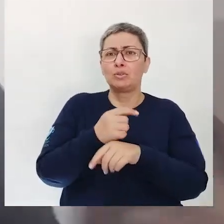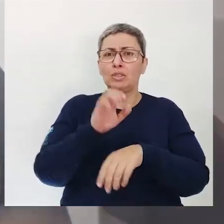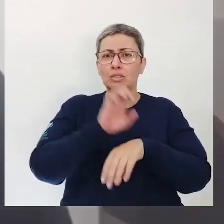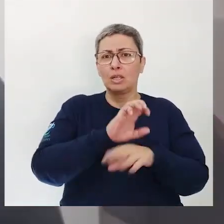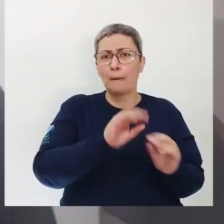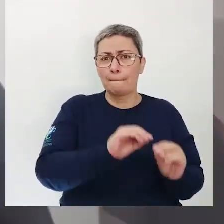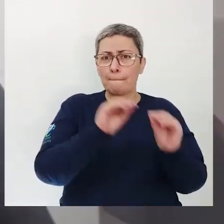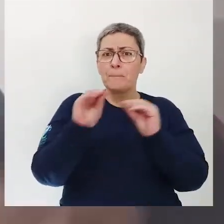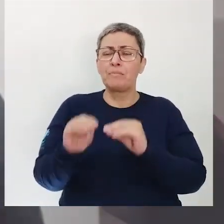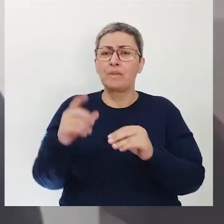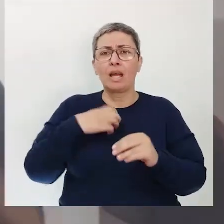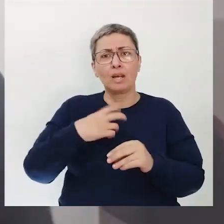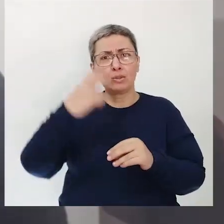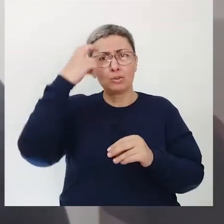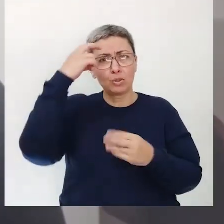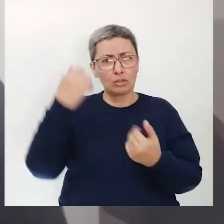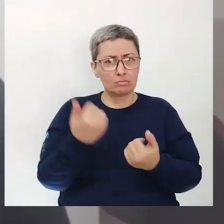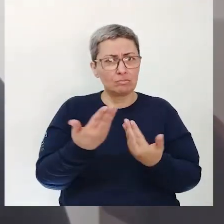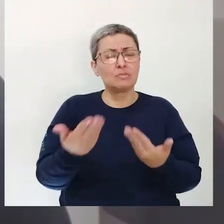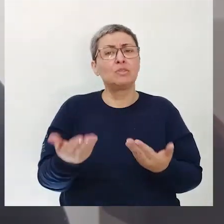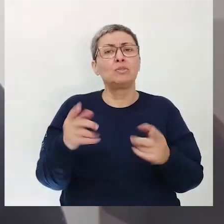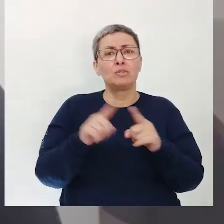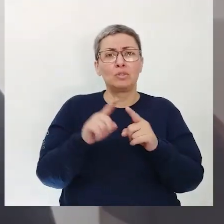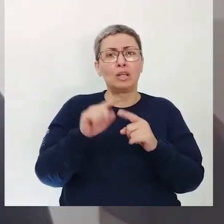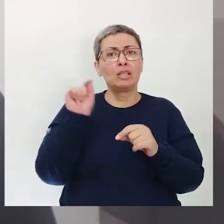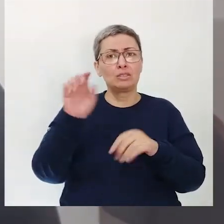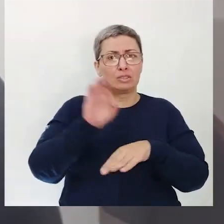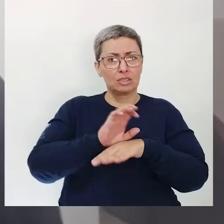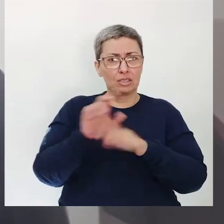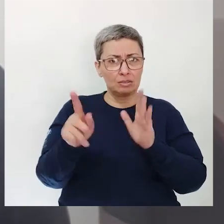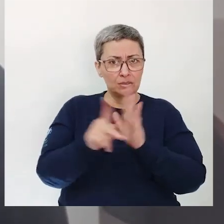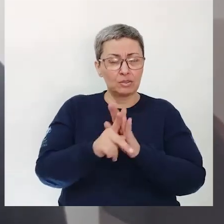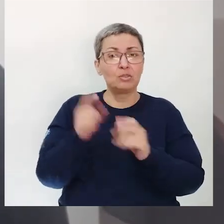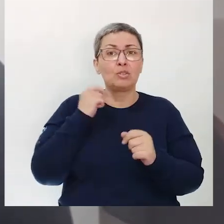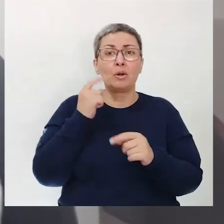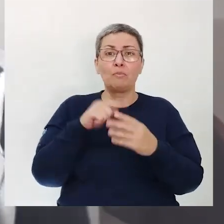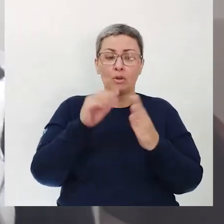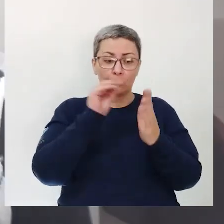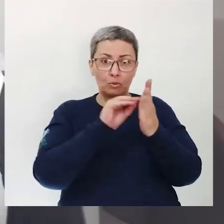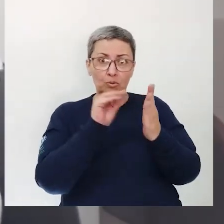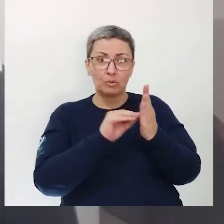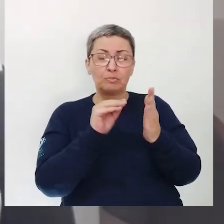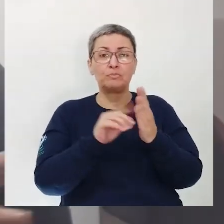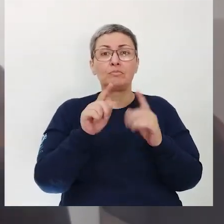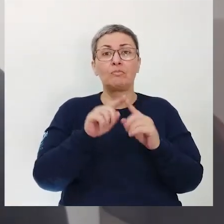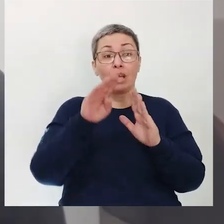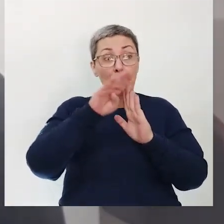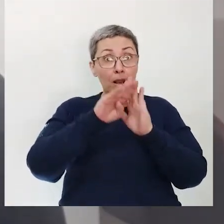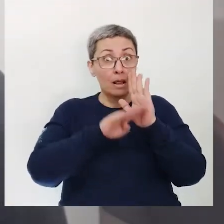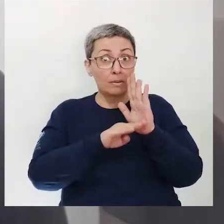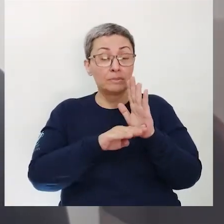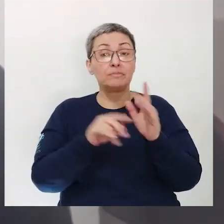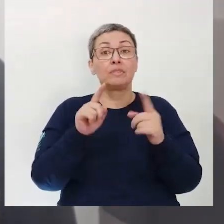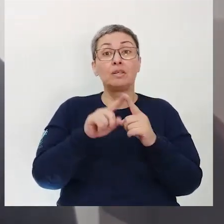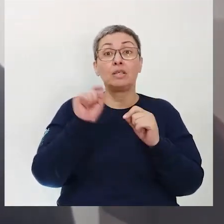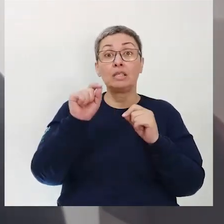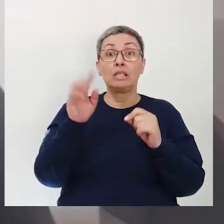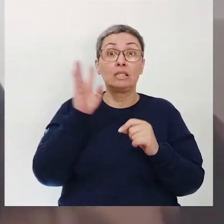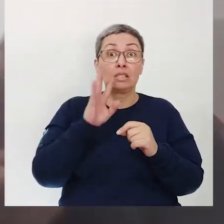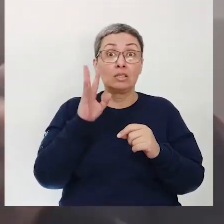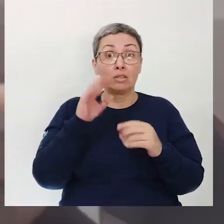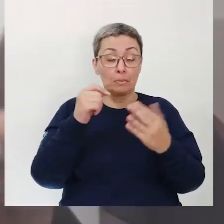de outro estado, tem muita cultura para trazer para a gente também lá do seu estado. Faça no seu caderno, faça uma lista,